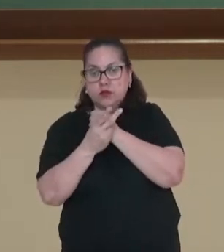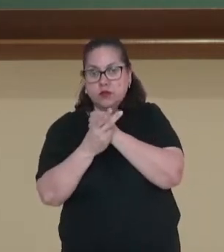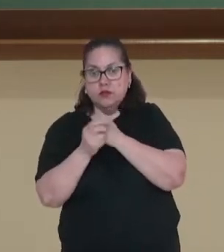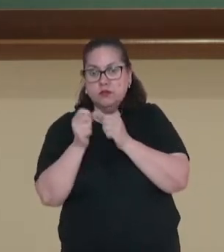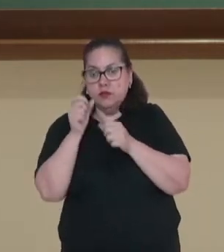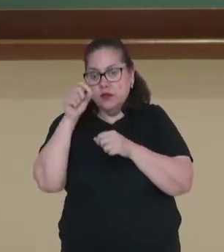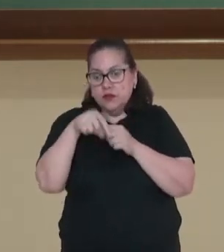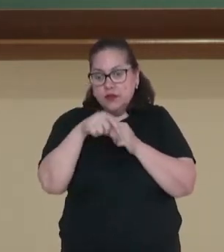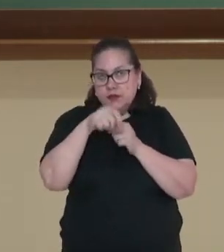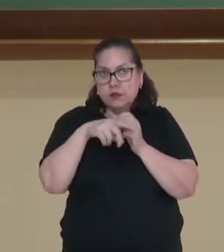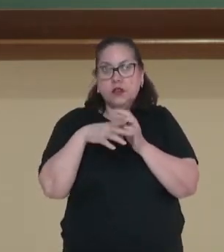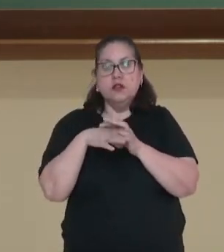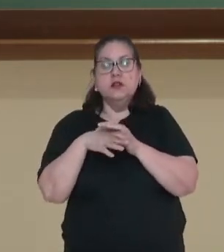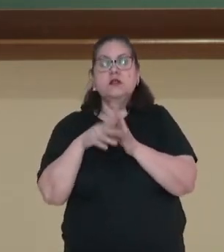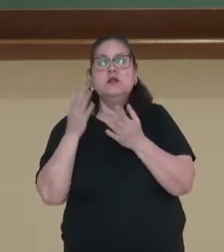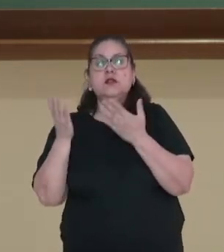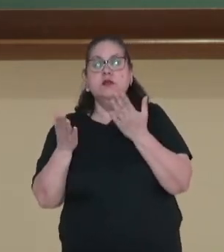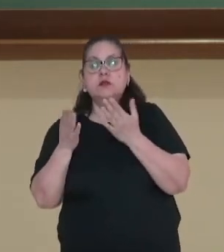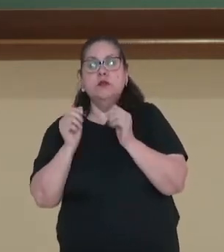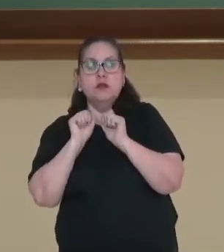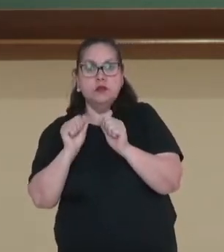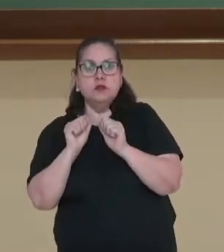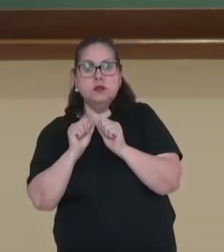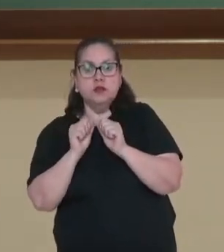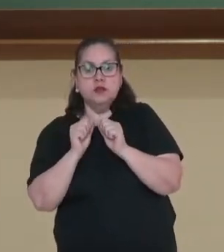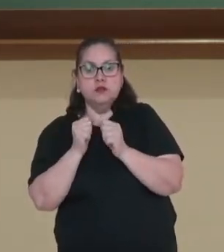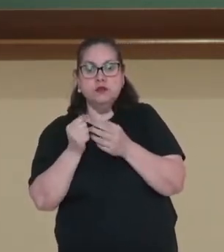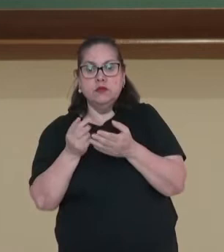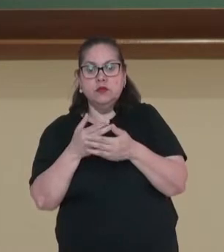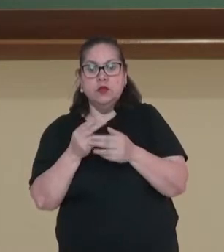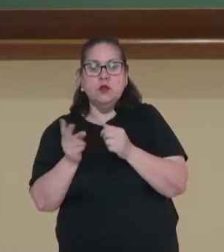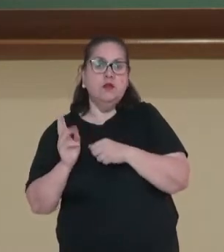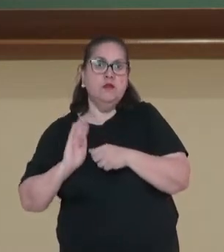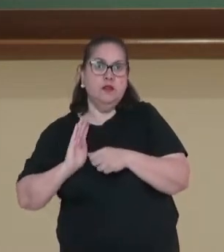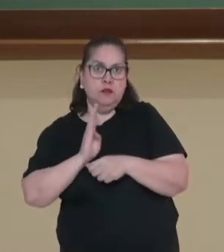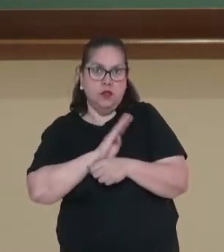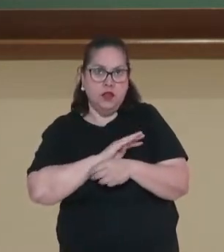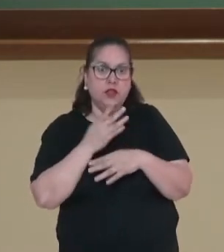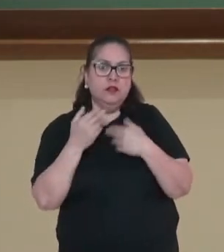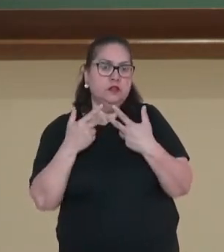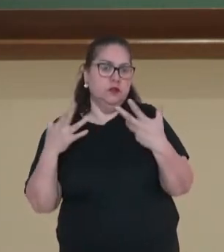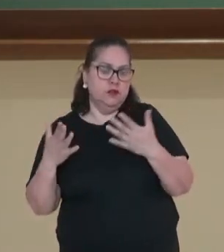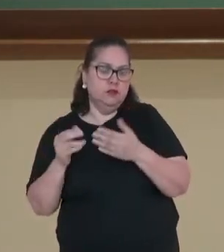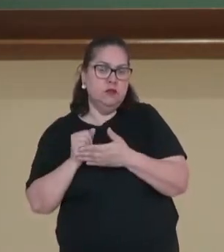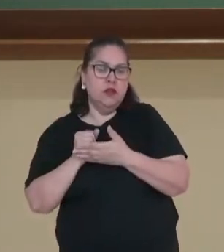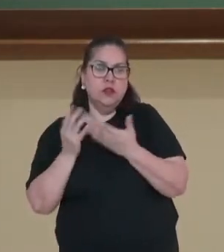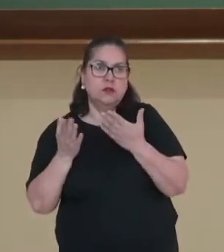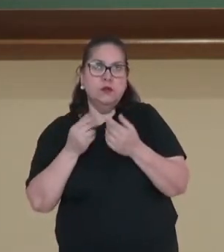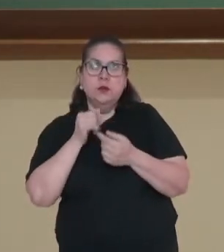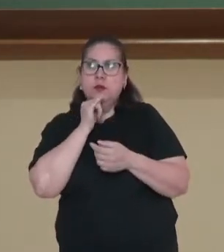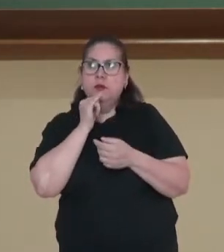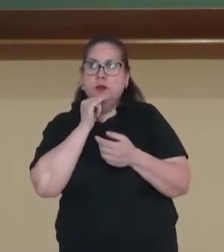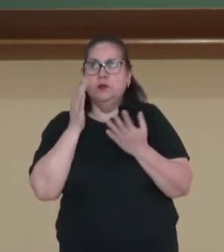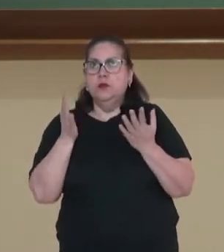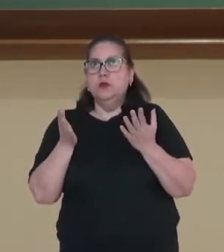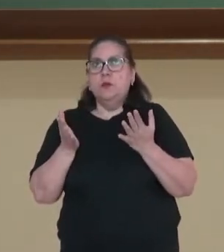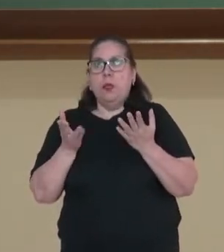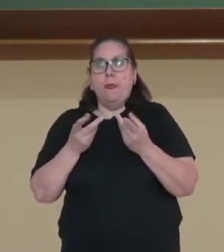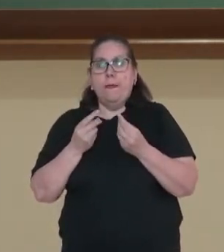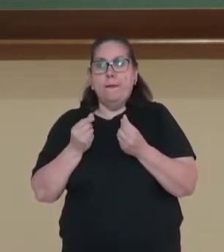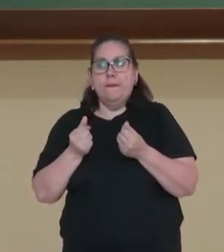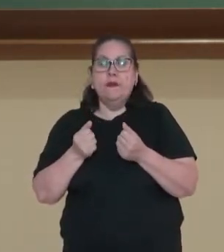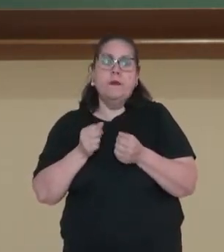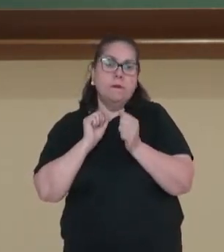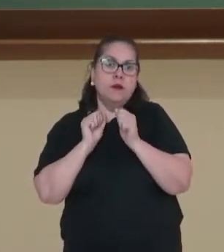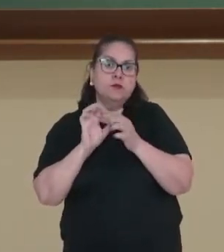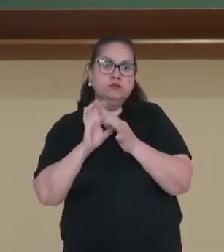semente, certo? Além disso, eles podem ter uma substância nutritiva, né? Que vai, por exemplo,